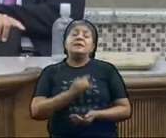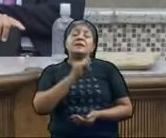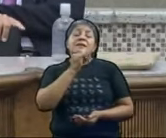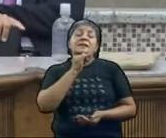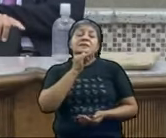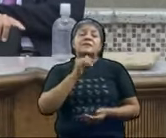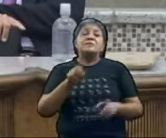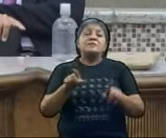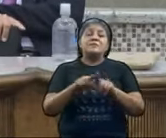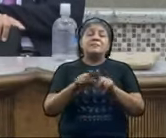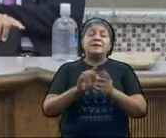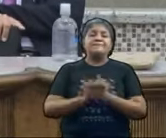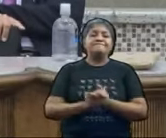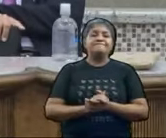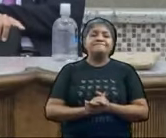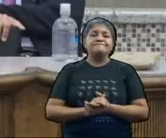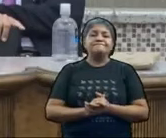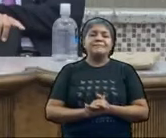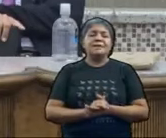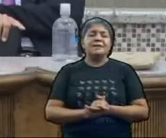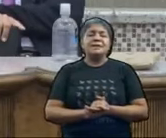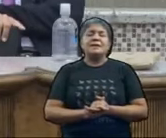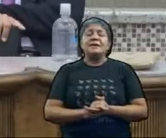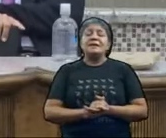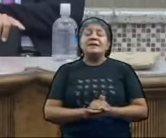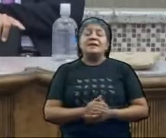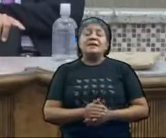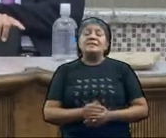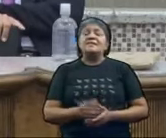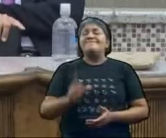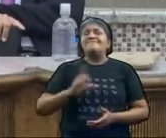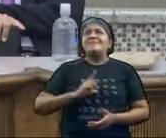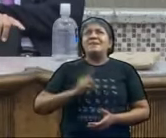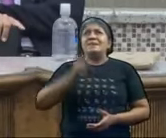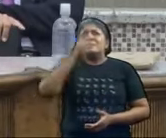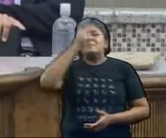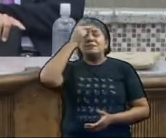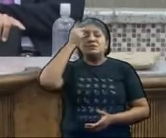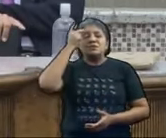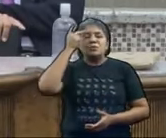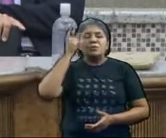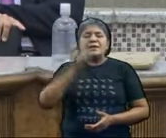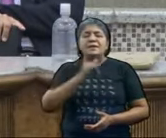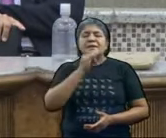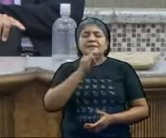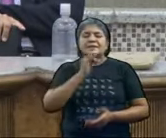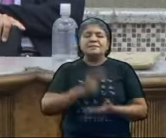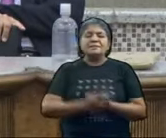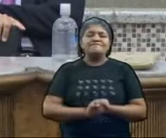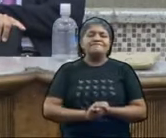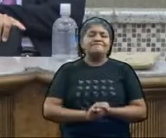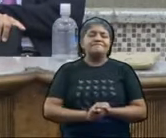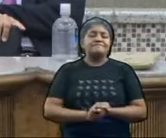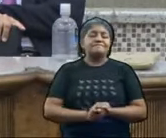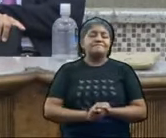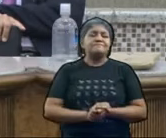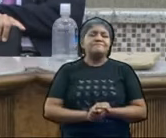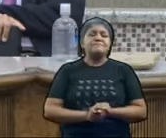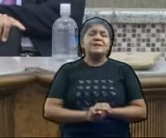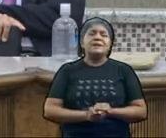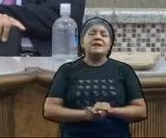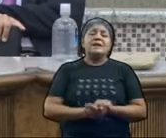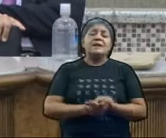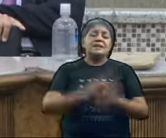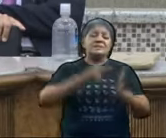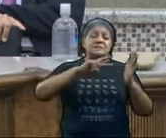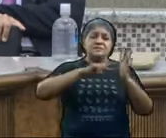diz aqui os feiticeiros, os idólatras, a feitiçaria está ligada ao uso de drogas também. Sabiam